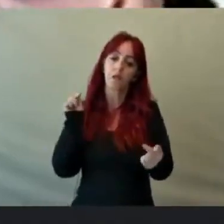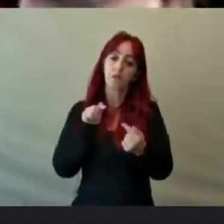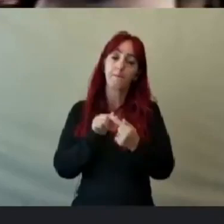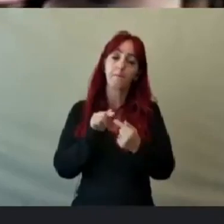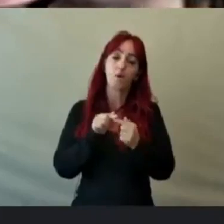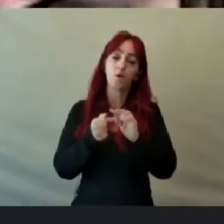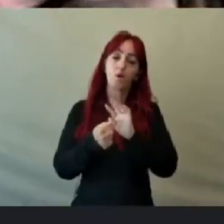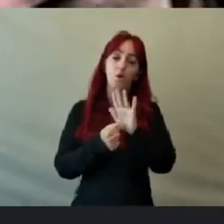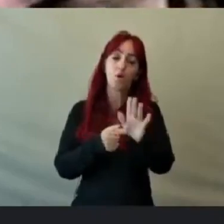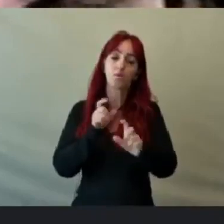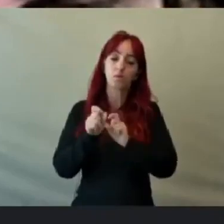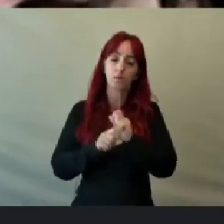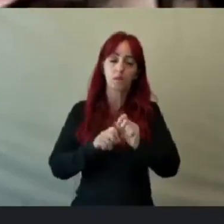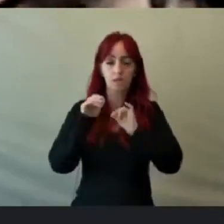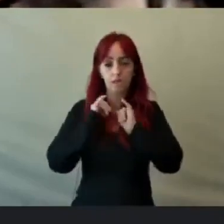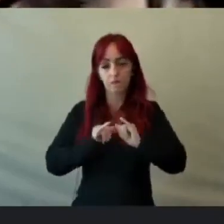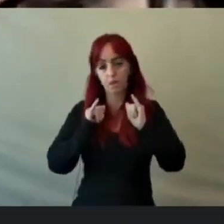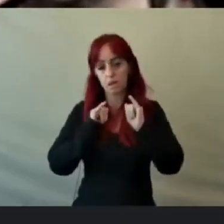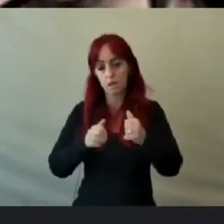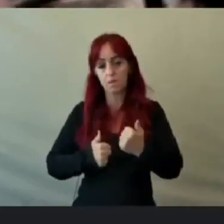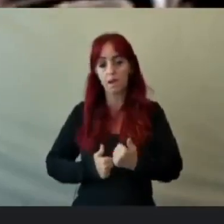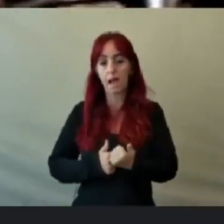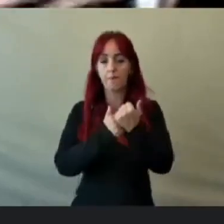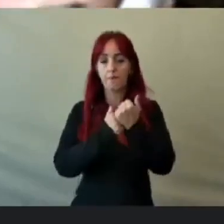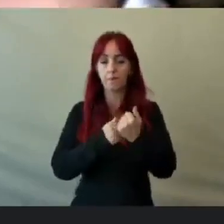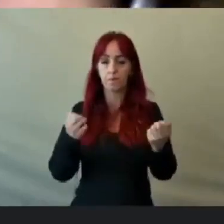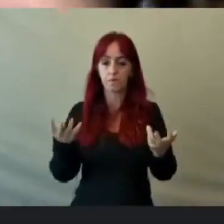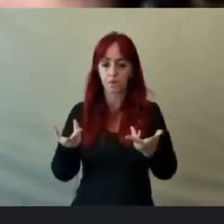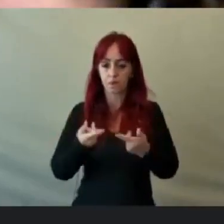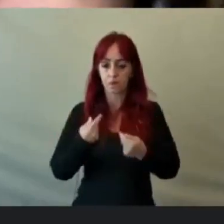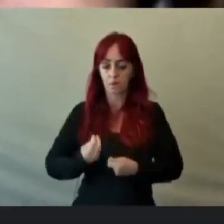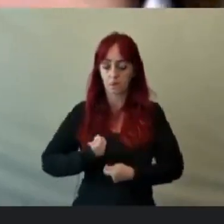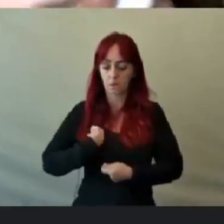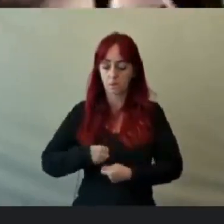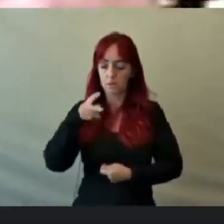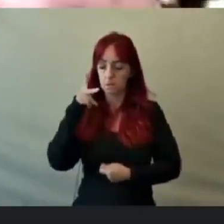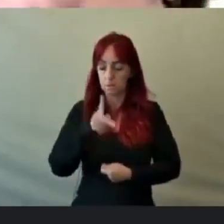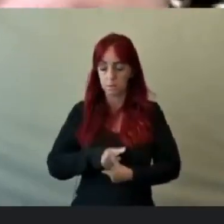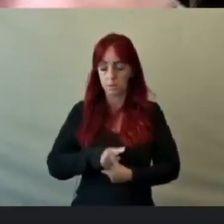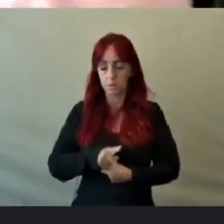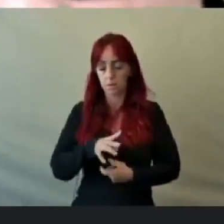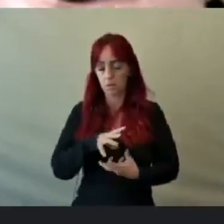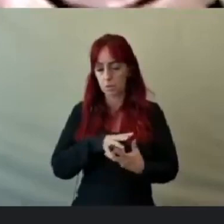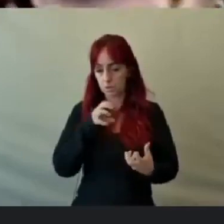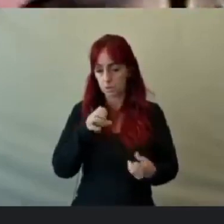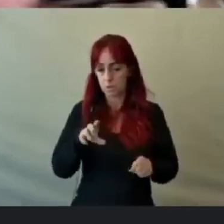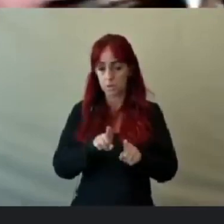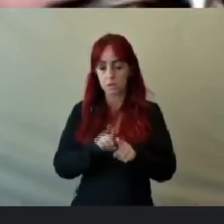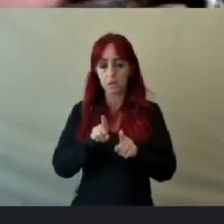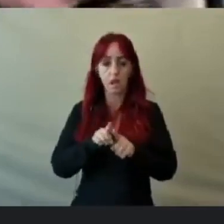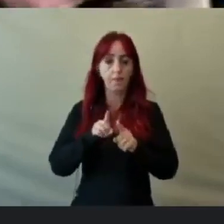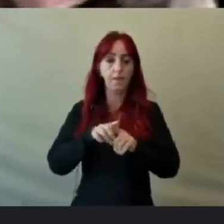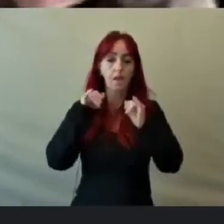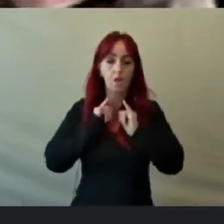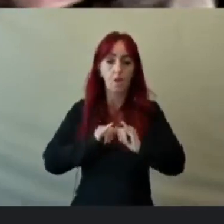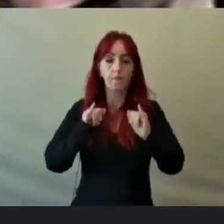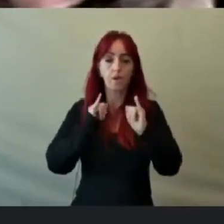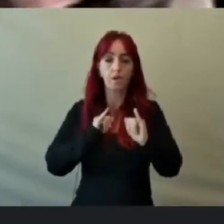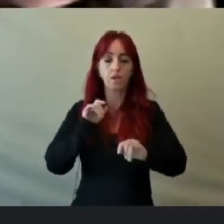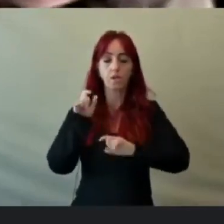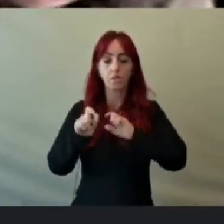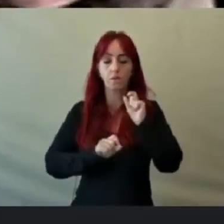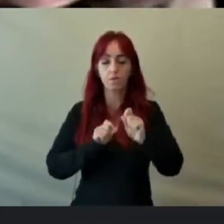de vida dessas pessoas idosas e também no programa a gente cuida né